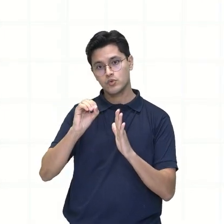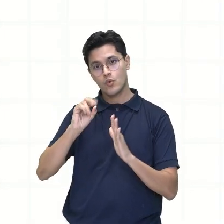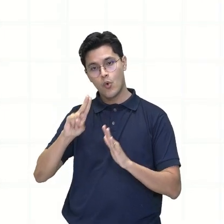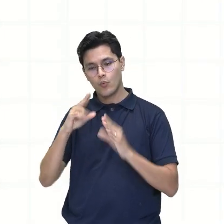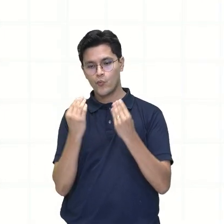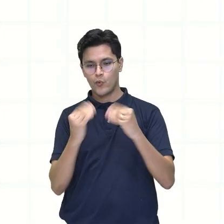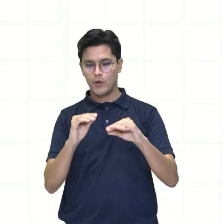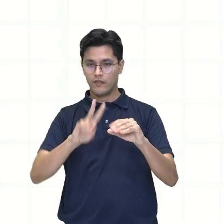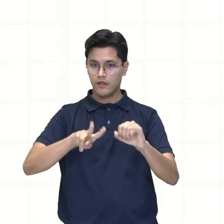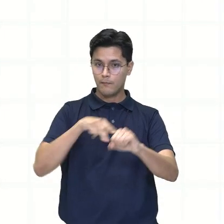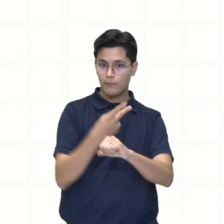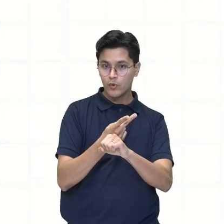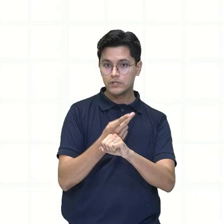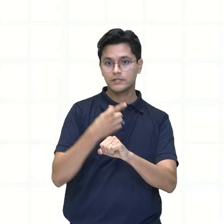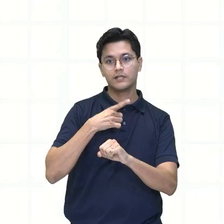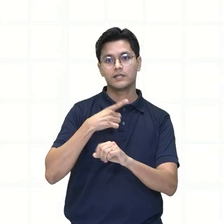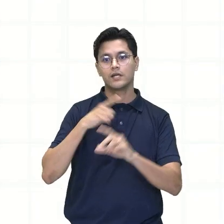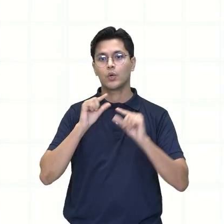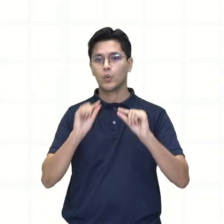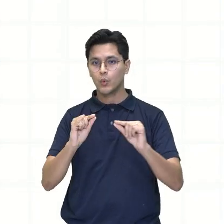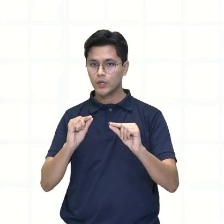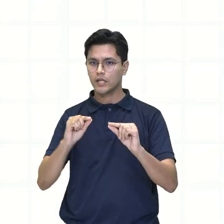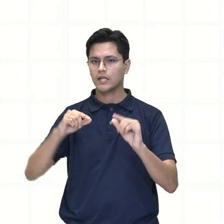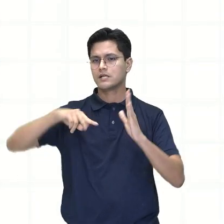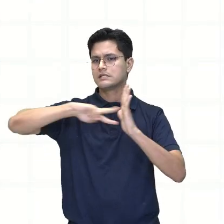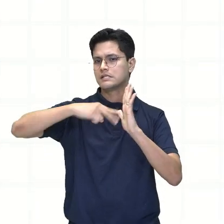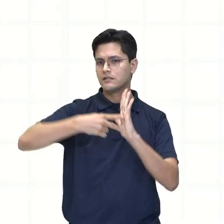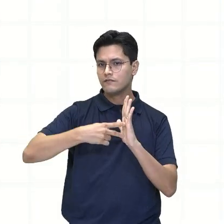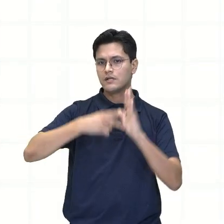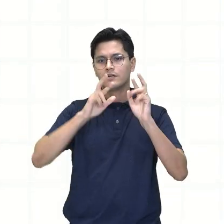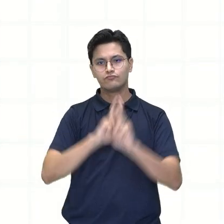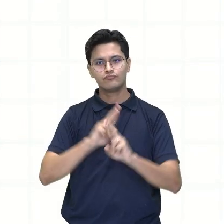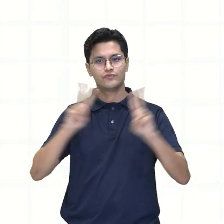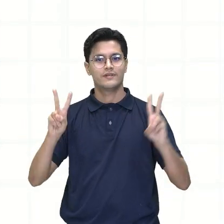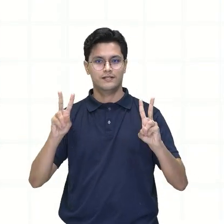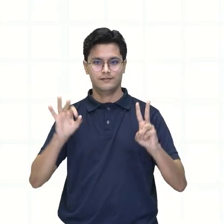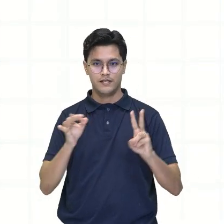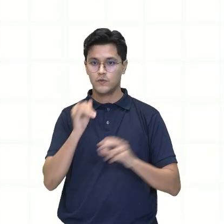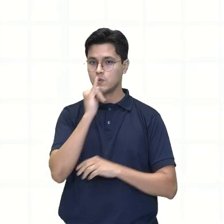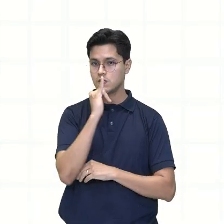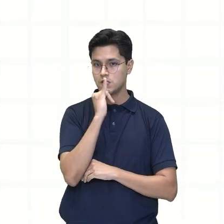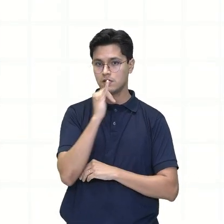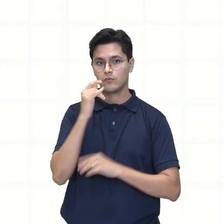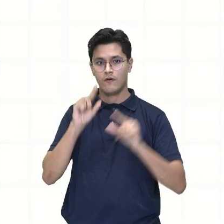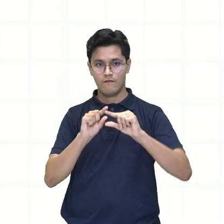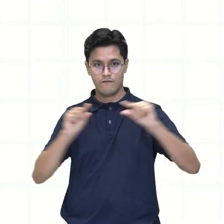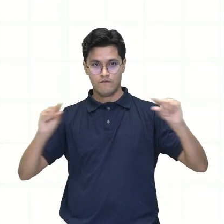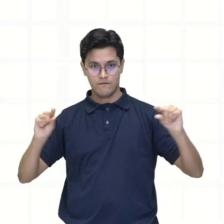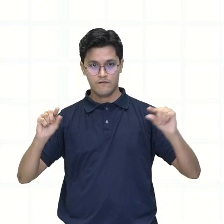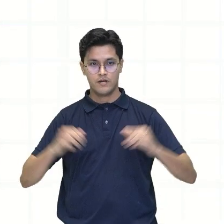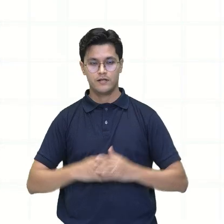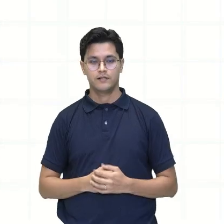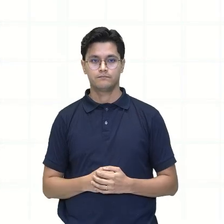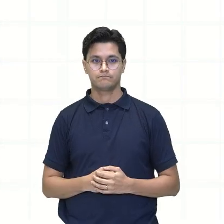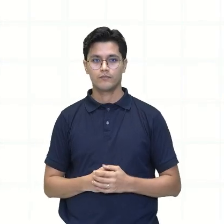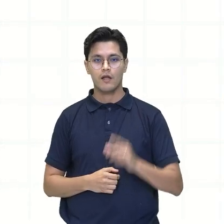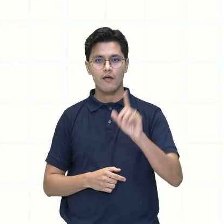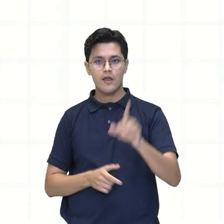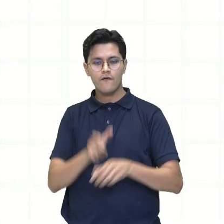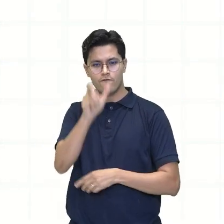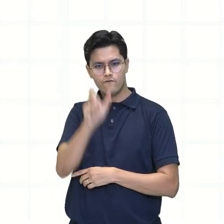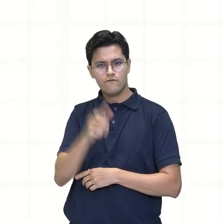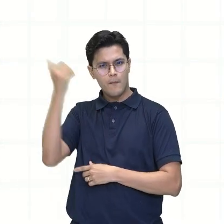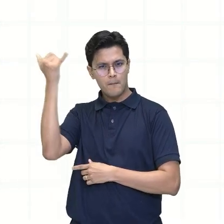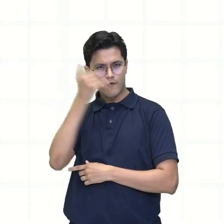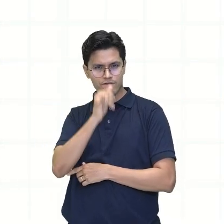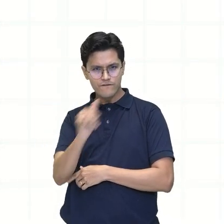né? Vai ter um contexto, um significado diferente. Percebam aqui, olha. O falso profeta gritava